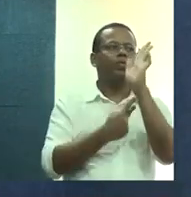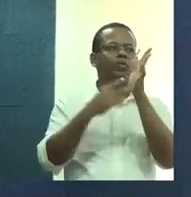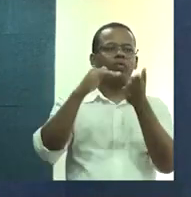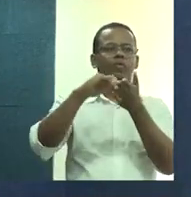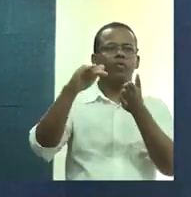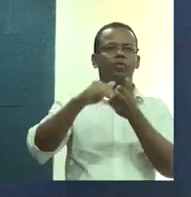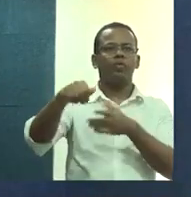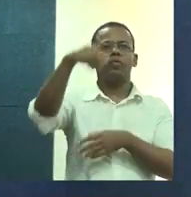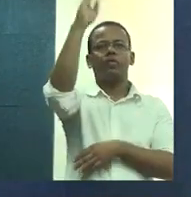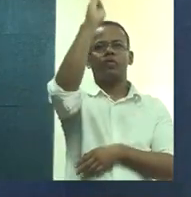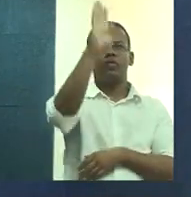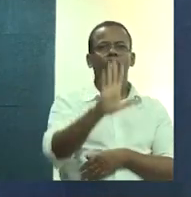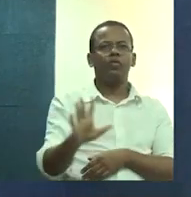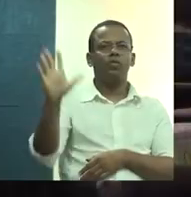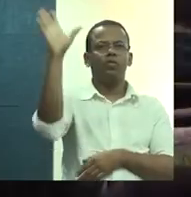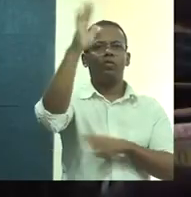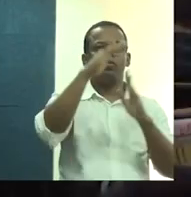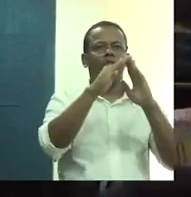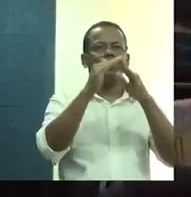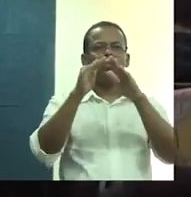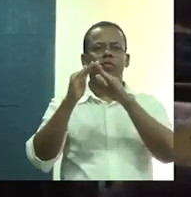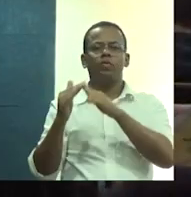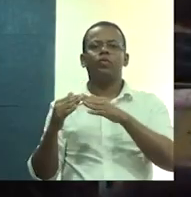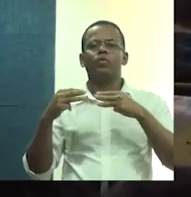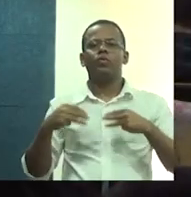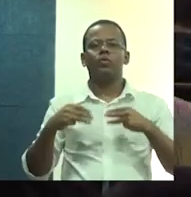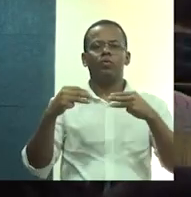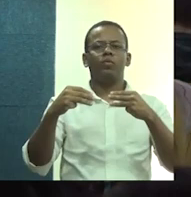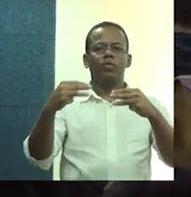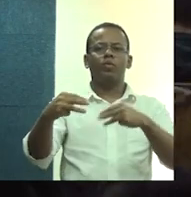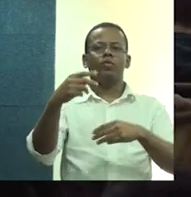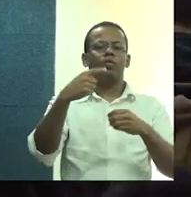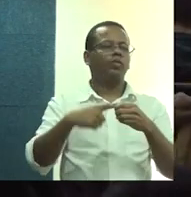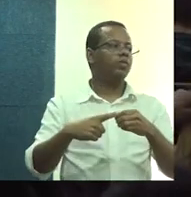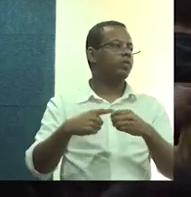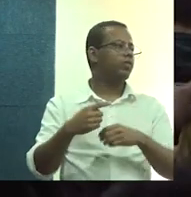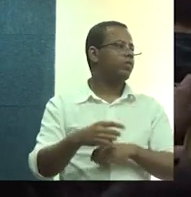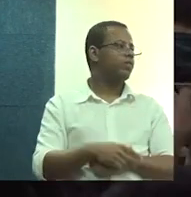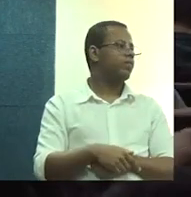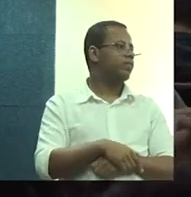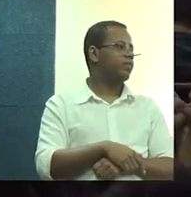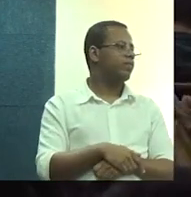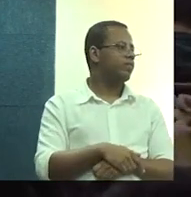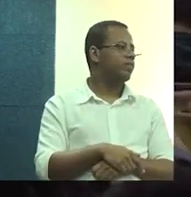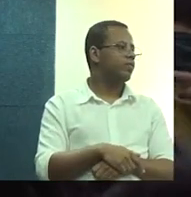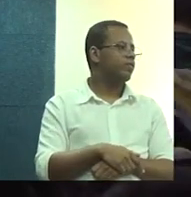da secretaria nacional de periferias do ministério das cidades